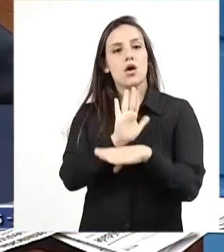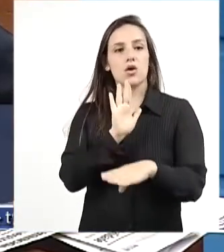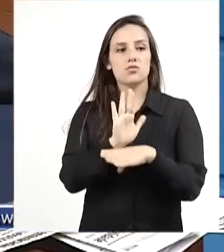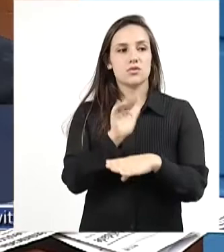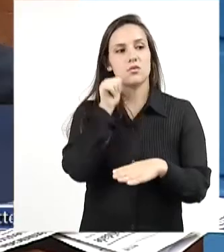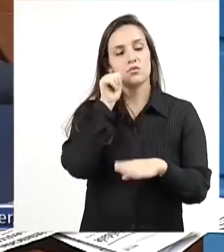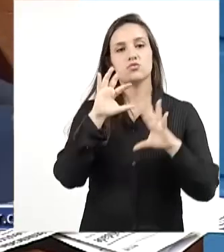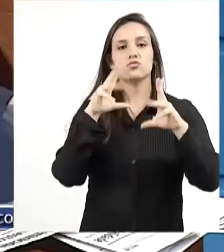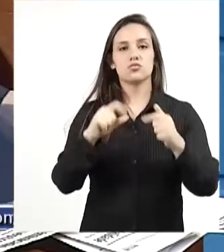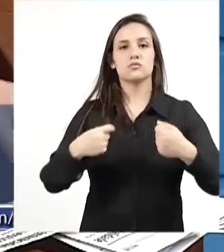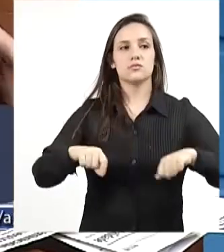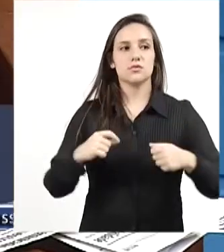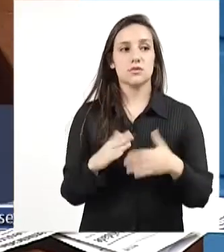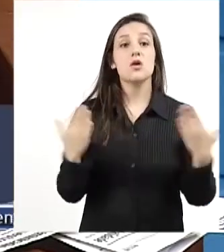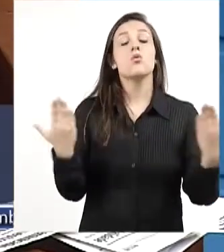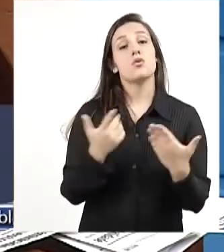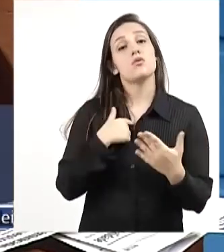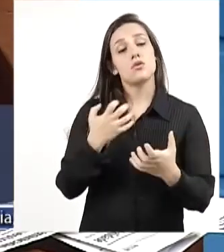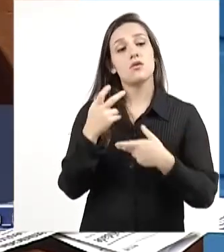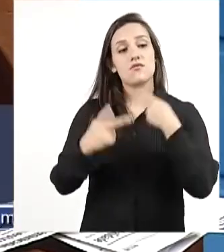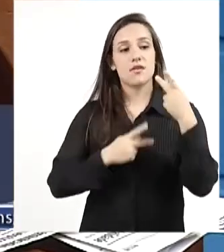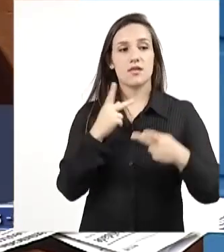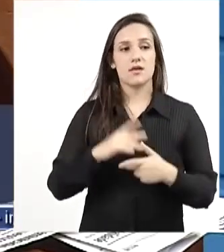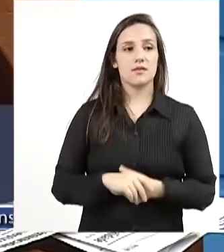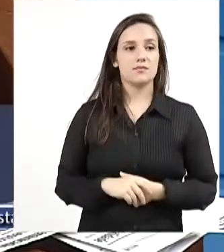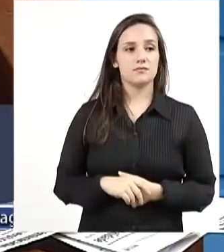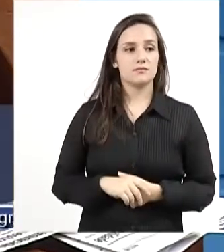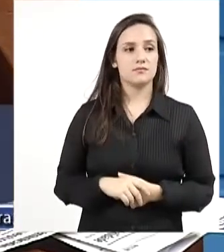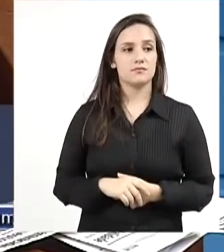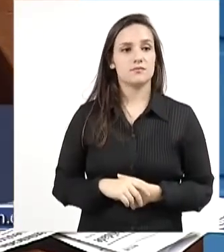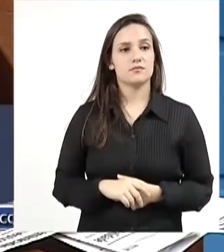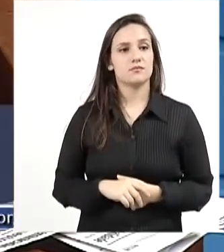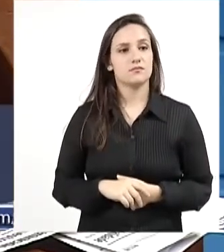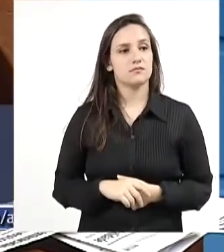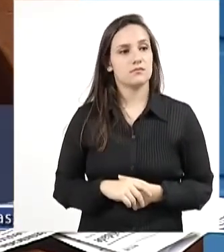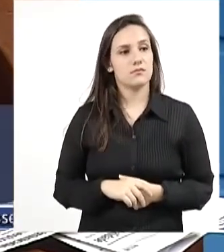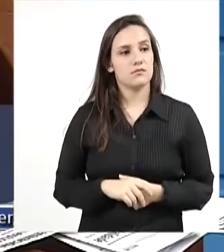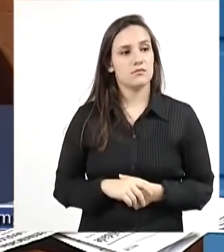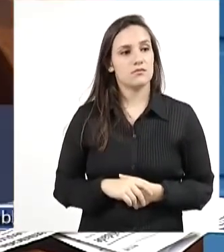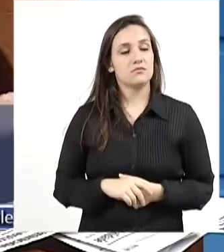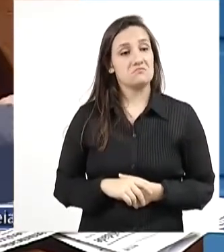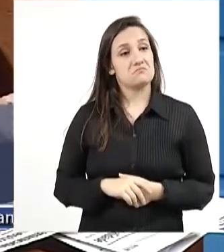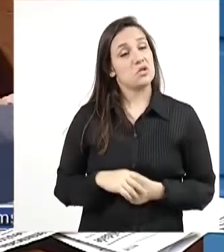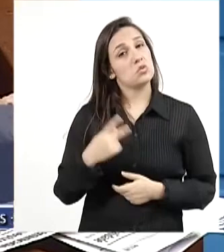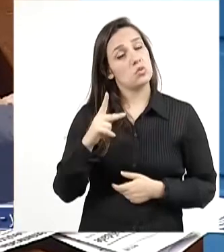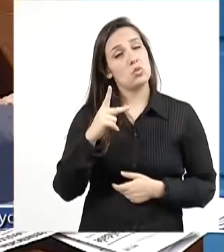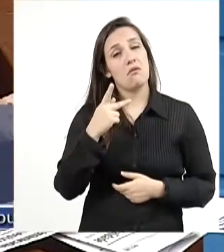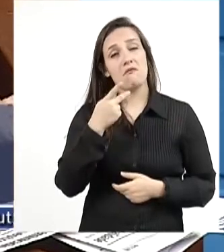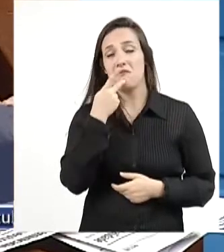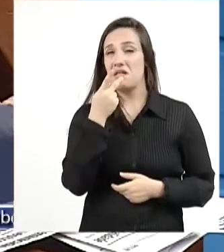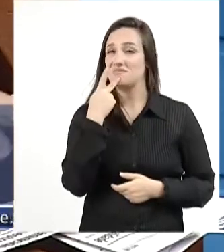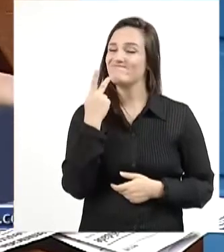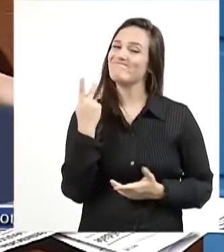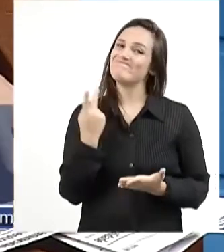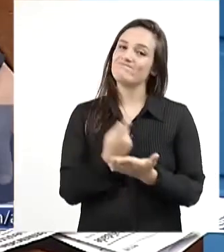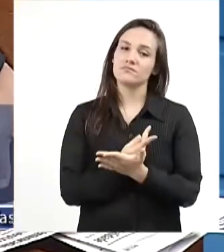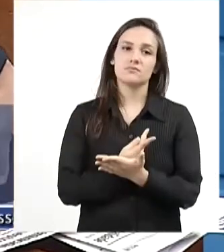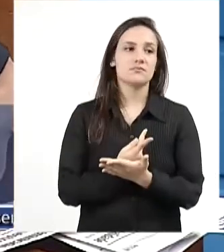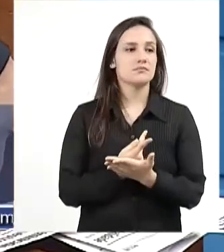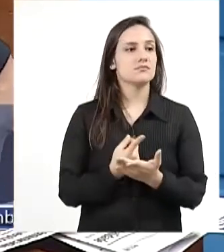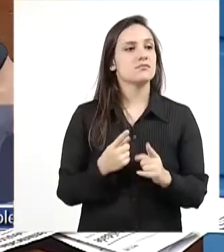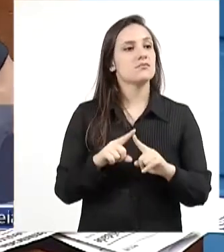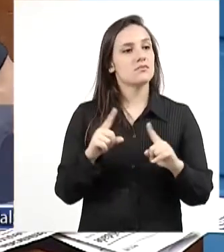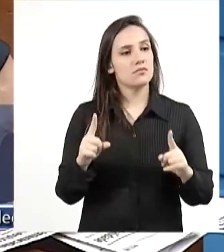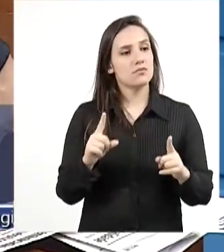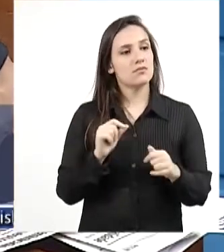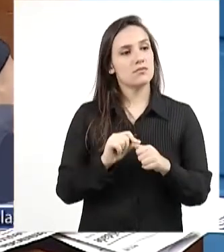das mulheres. Eu encerro dizendo, deputado Rinaldo, talvez uma fala sua não tanto feliz, mas provocou